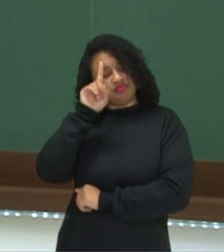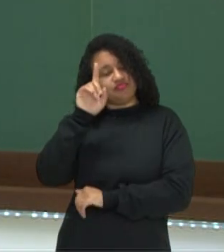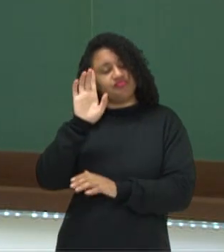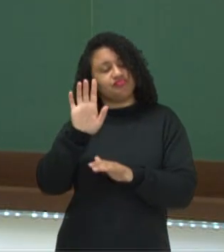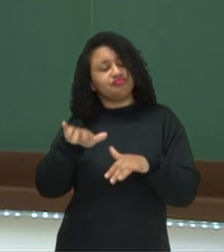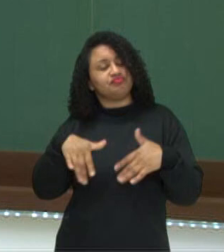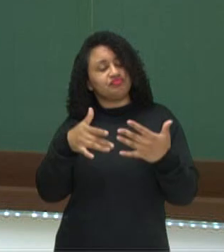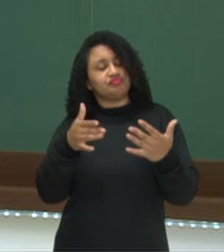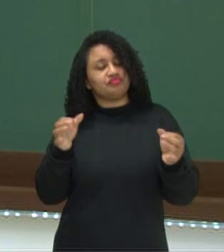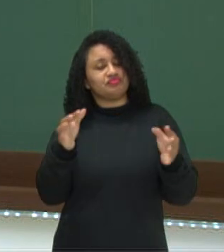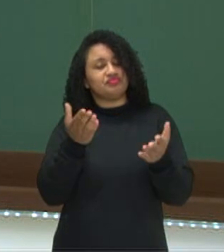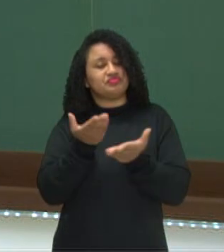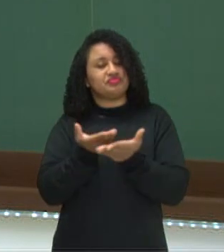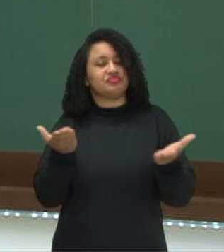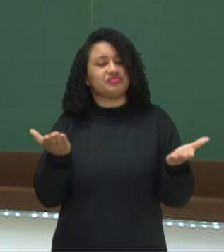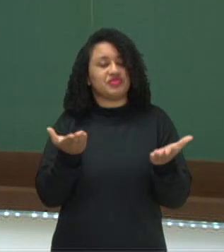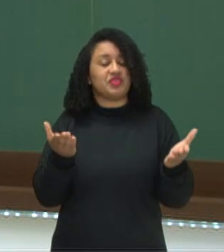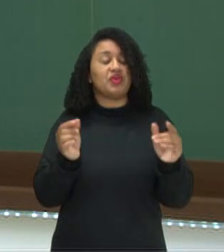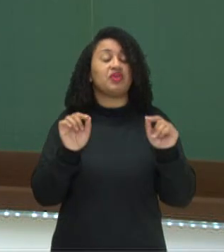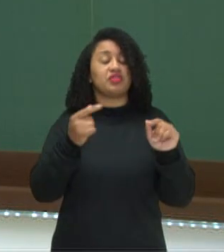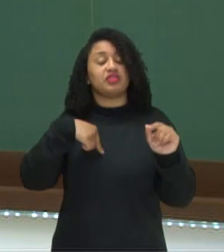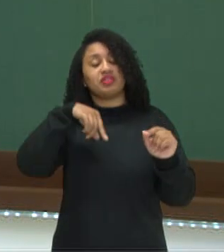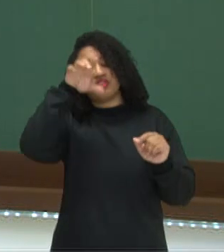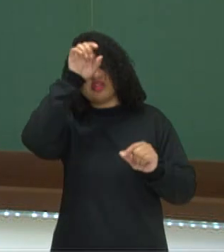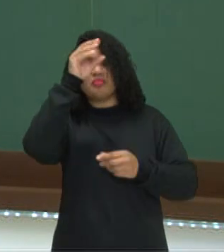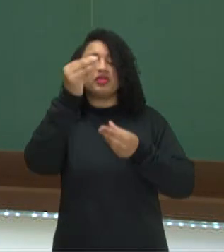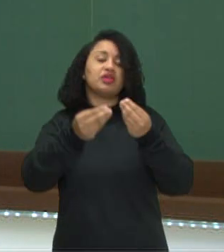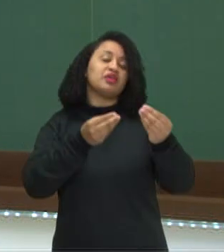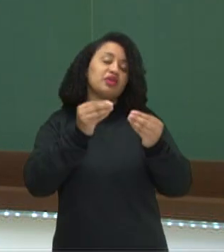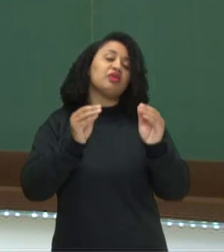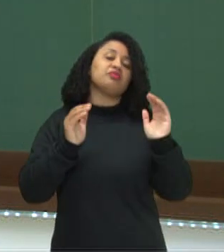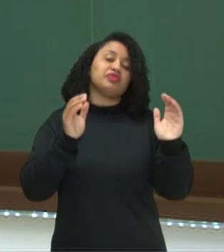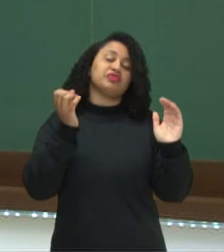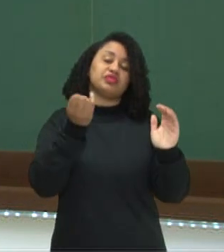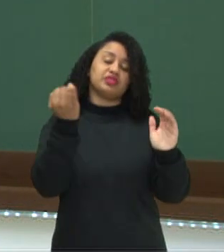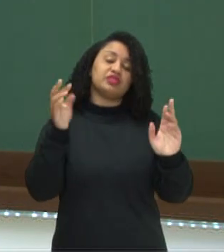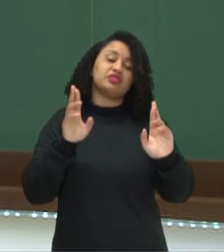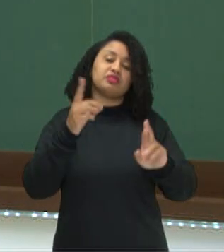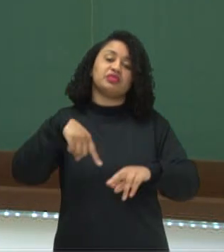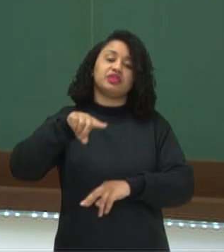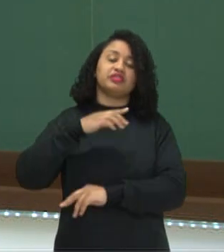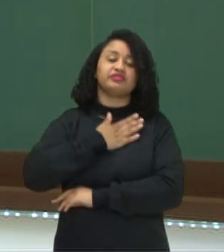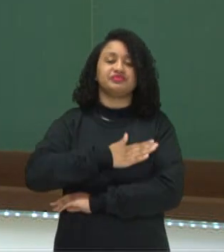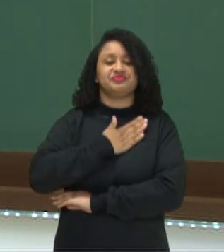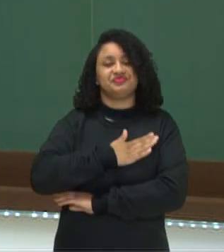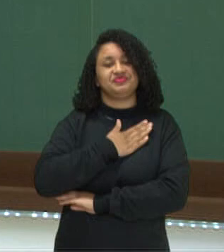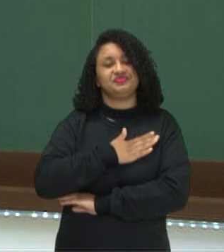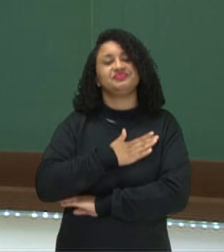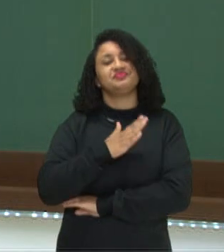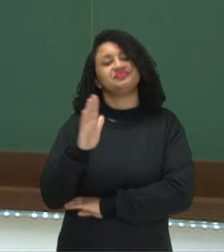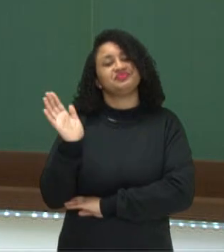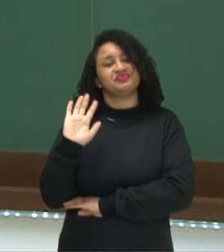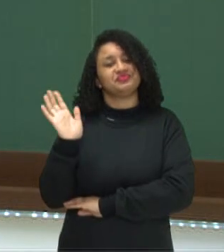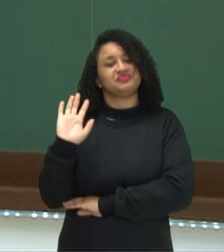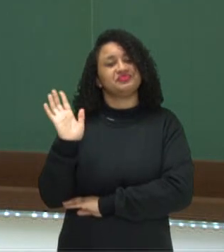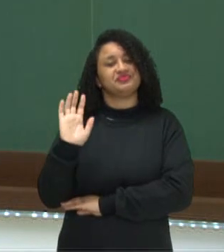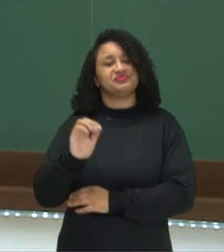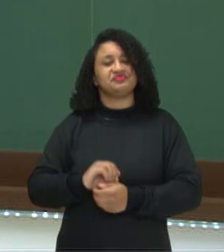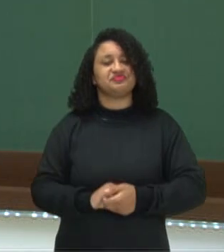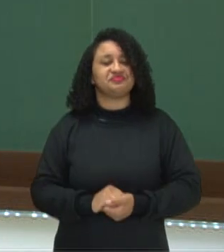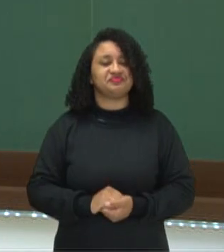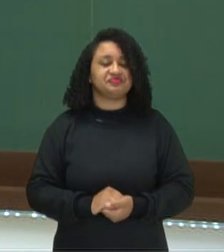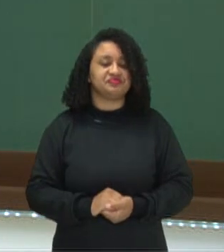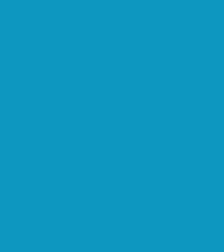Então, a aula de hoje a gente viu um pouquinho sobre a função exponencial. Espero que vocês tenham gostado e até breve!